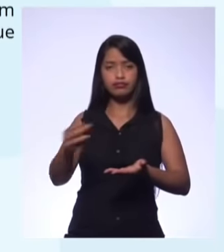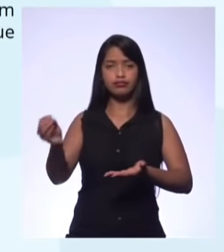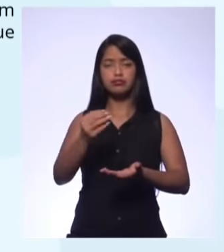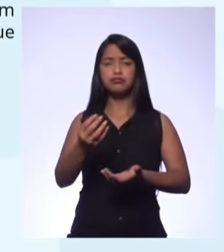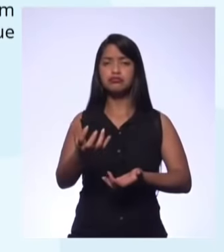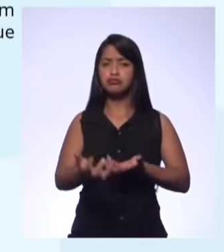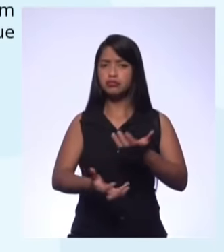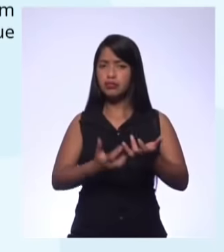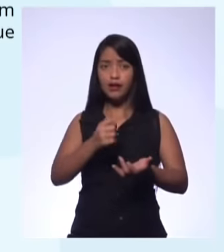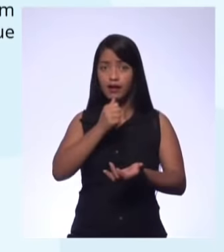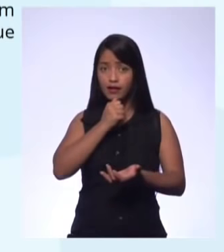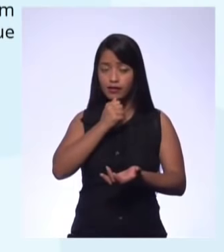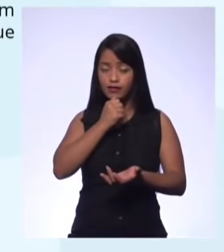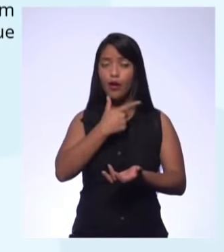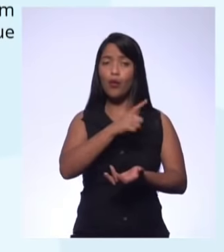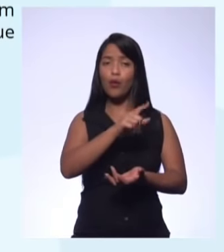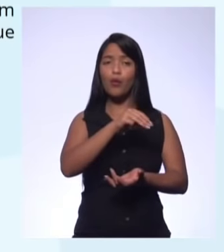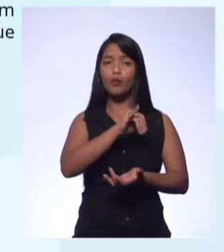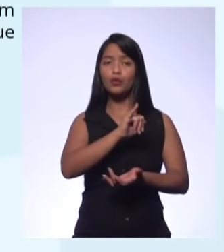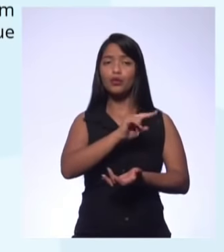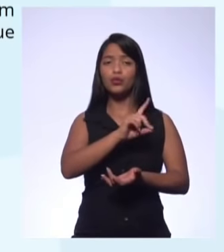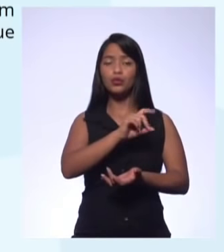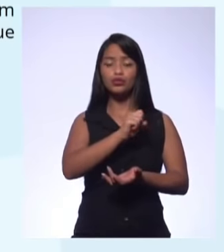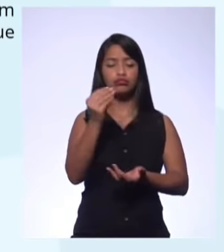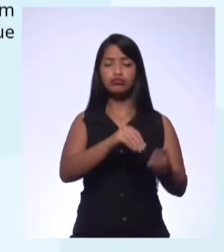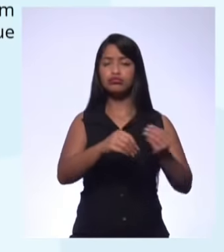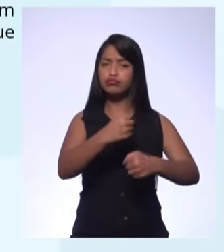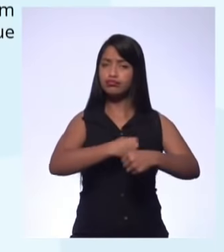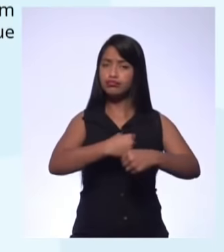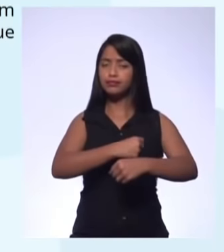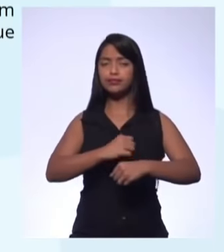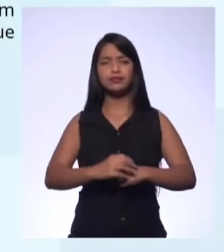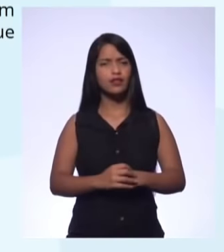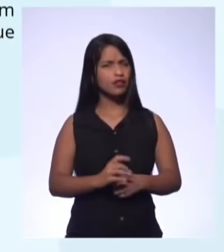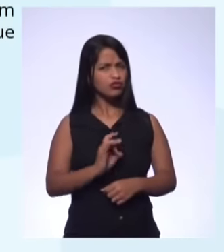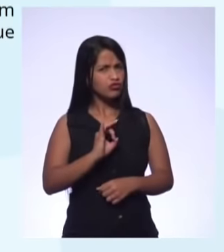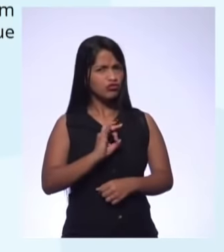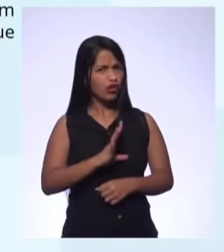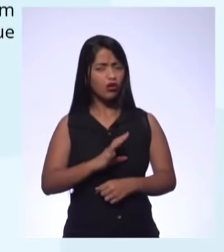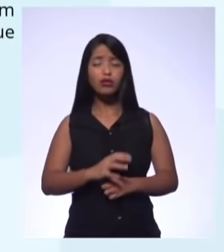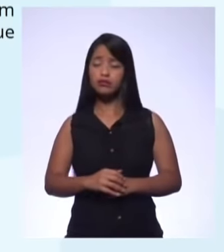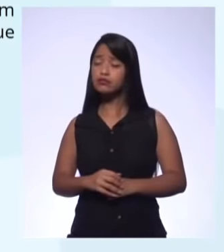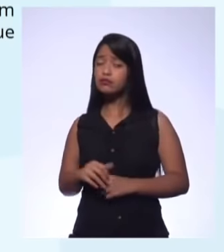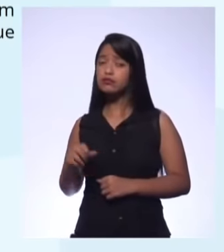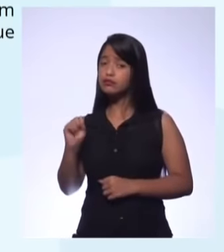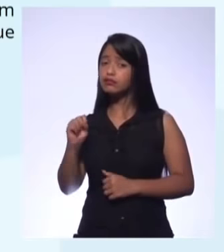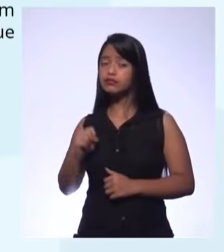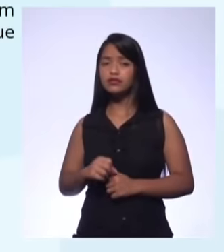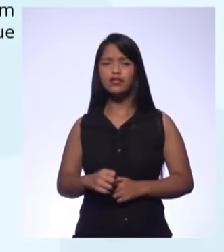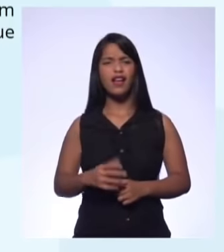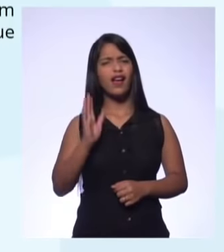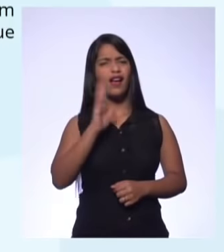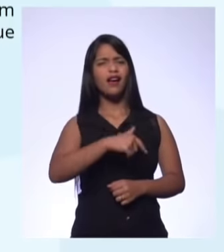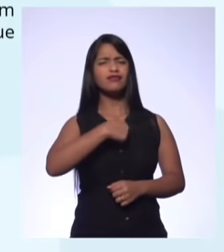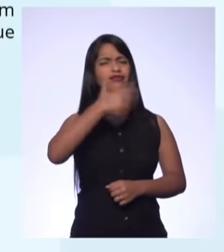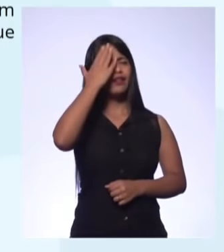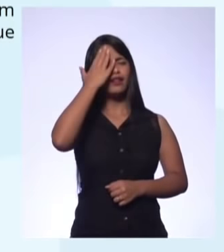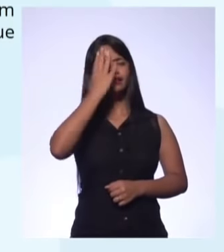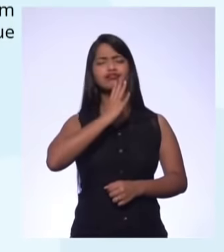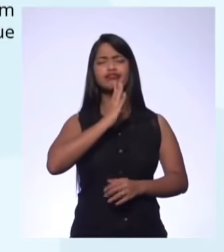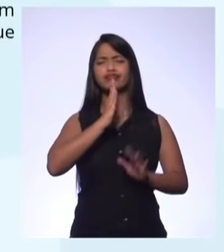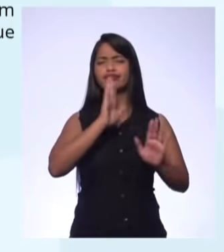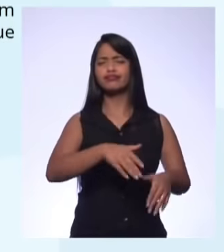os miúdos. Só isso? Só, vizinha. Disse Maria Angula, mas isso eu já sabia. E voou para sua